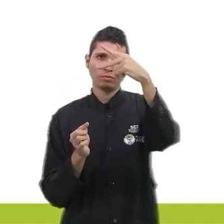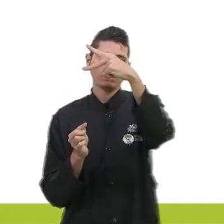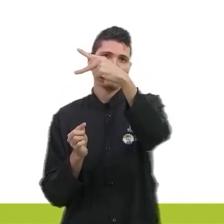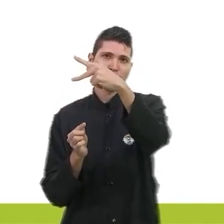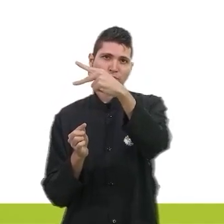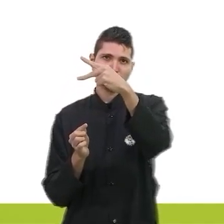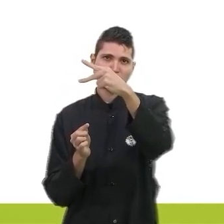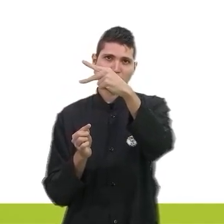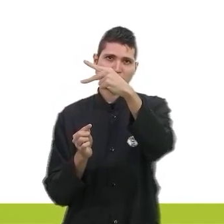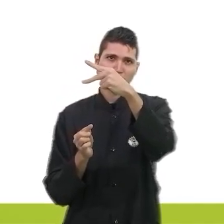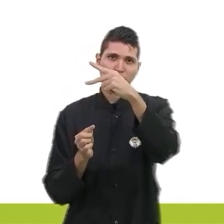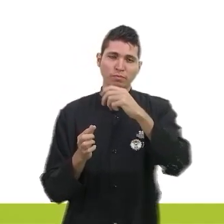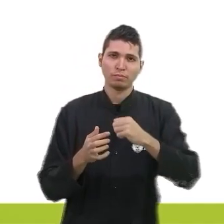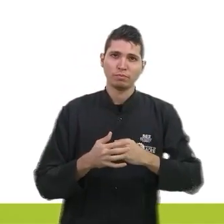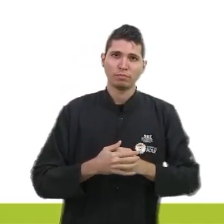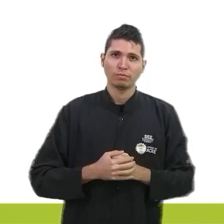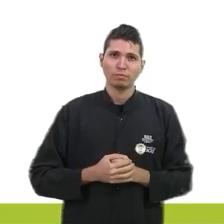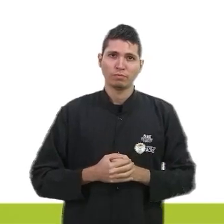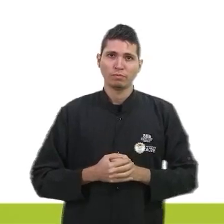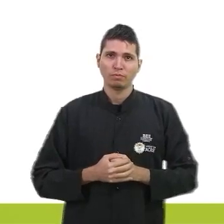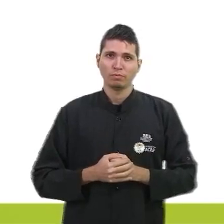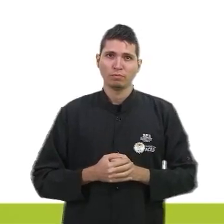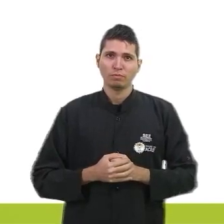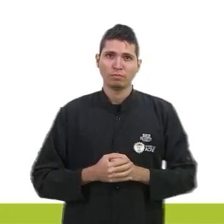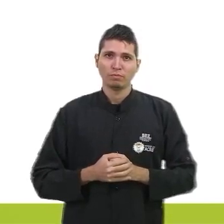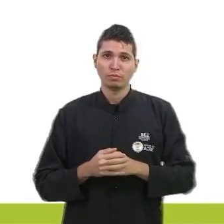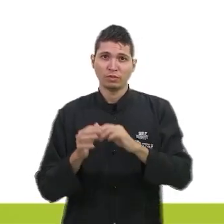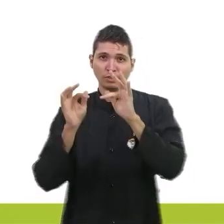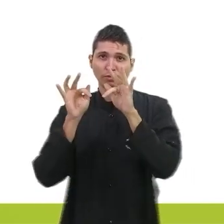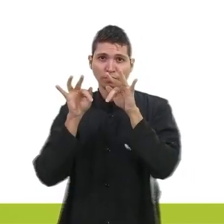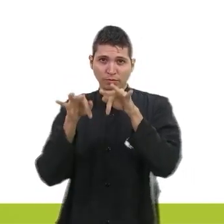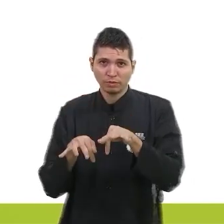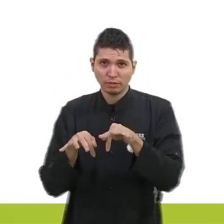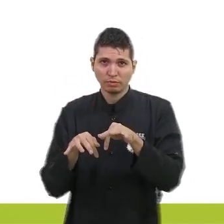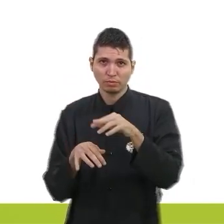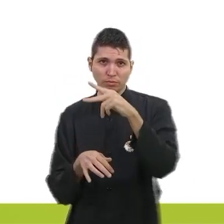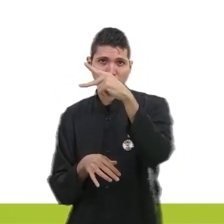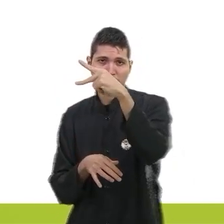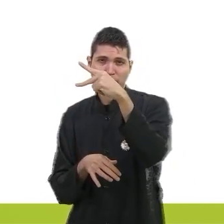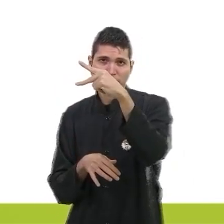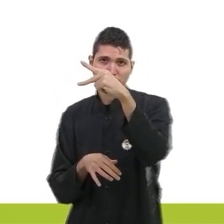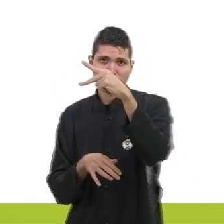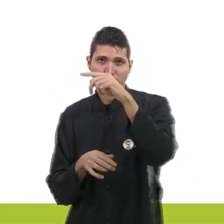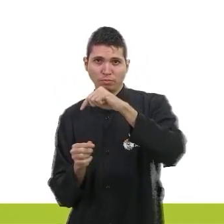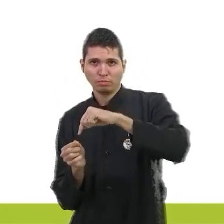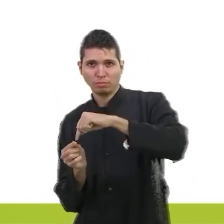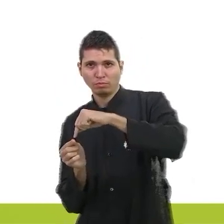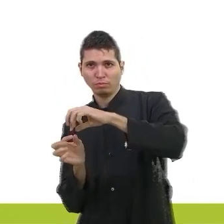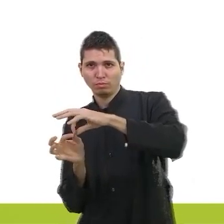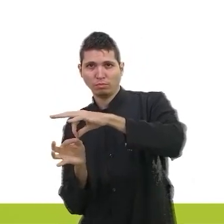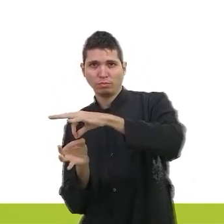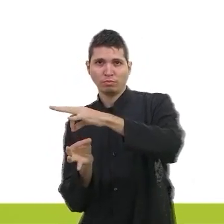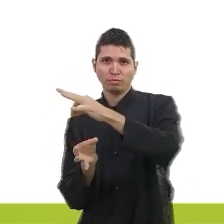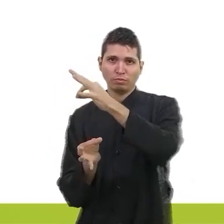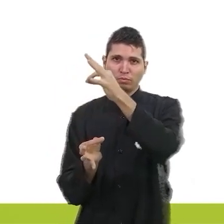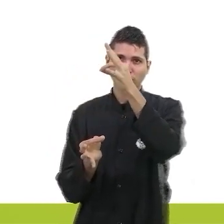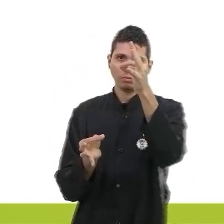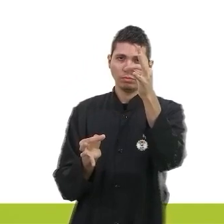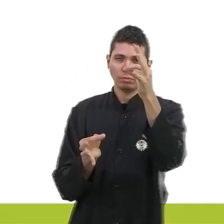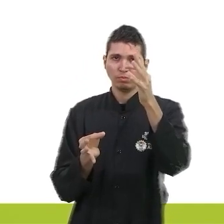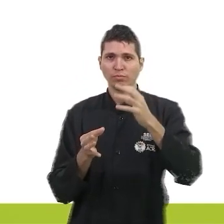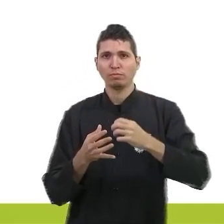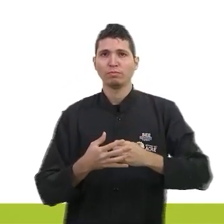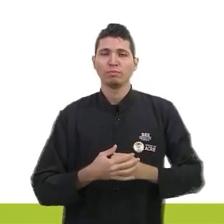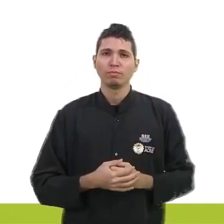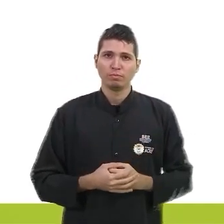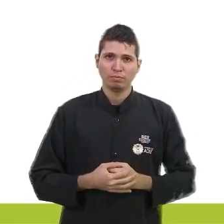ponto P é a extremidade final do arco AP. A este ponto,